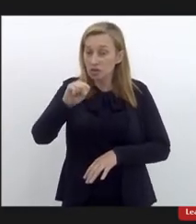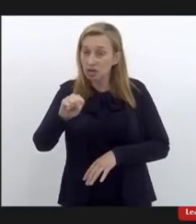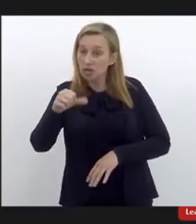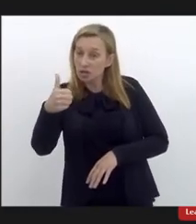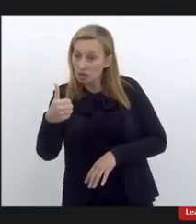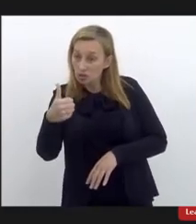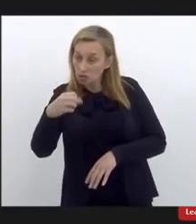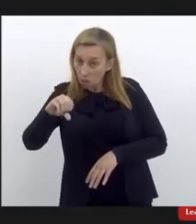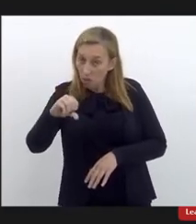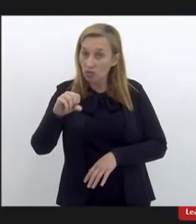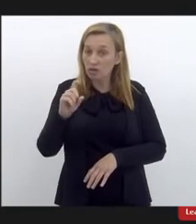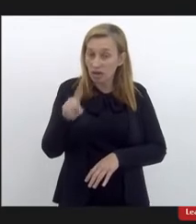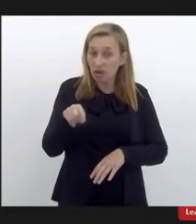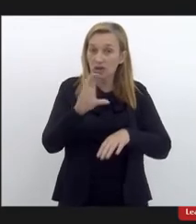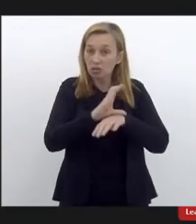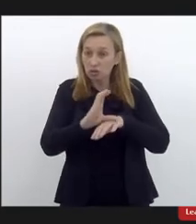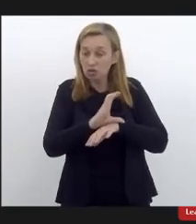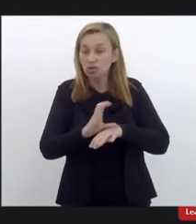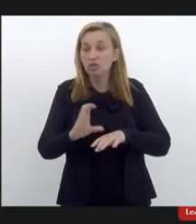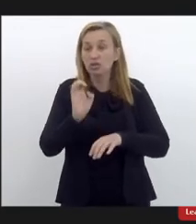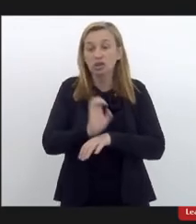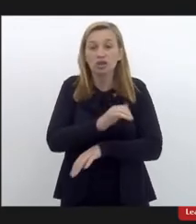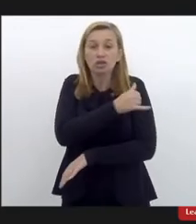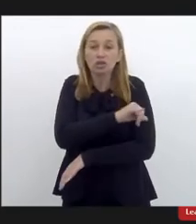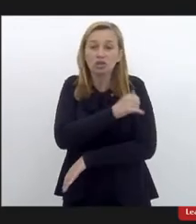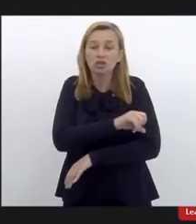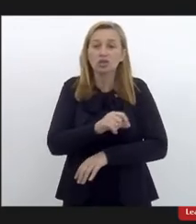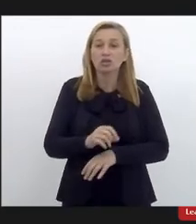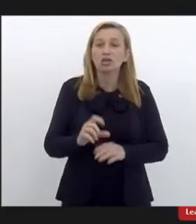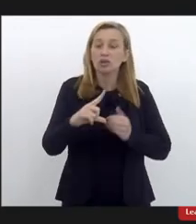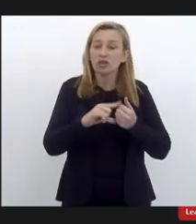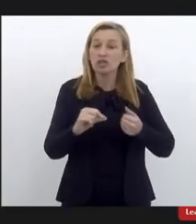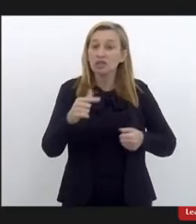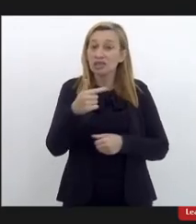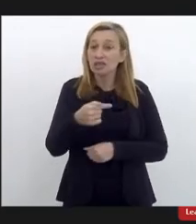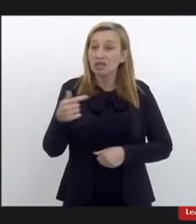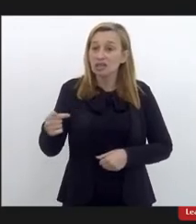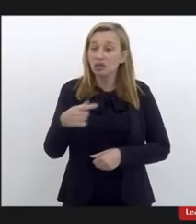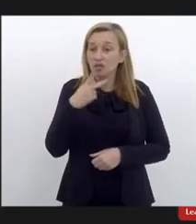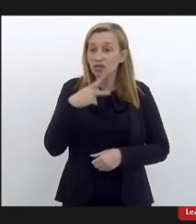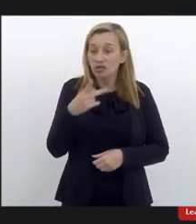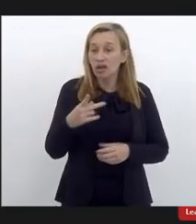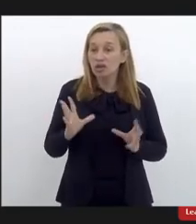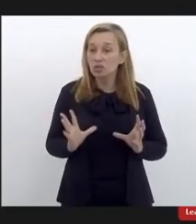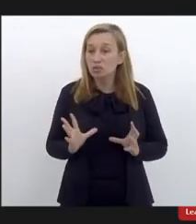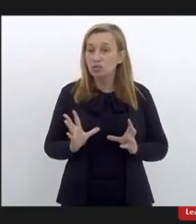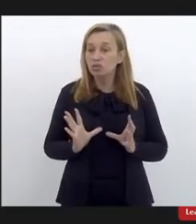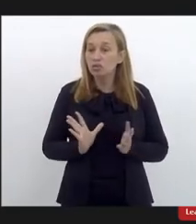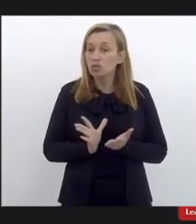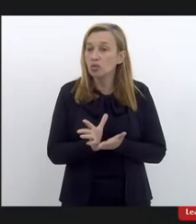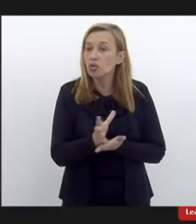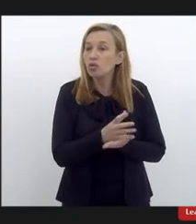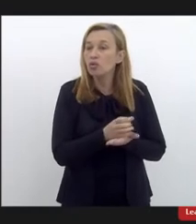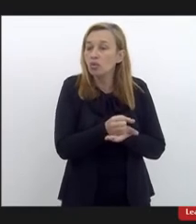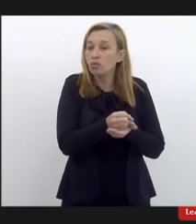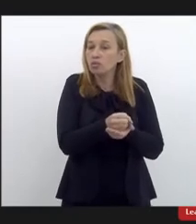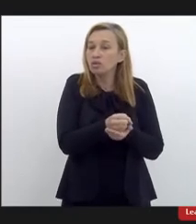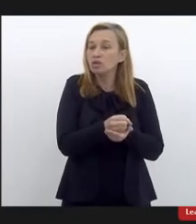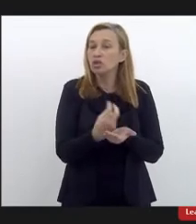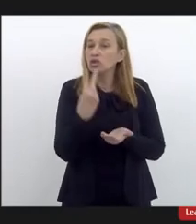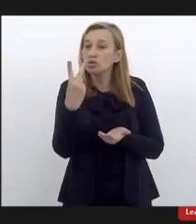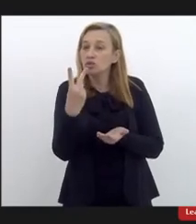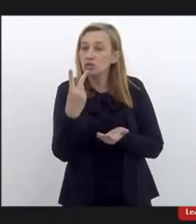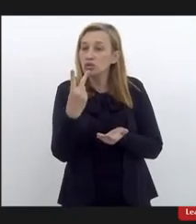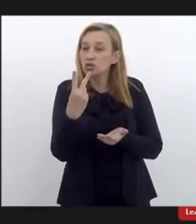né? Constituição do Estado do Rio de Janeiro, em 89, no seu artigo 77, quando fala da acumulação, ela fala de acumulação de dois cargos de